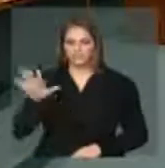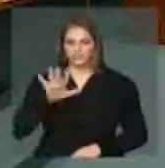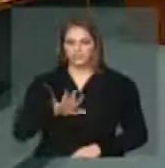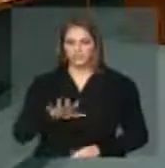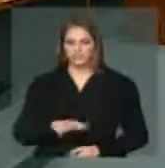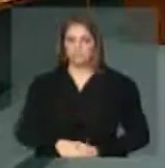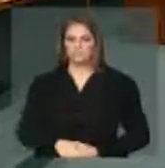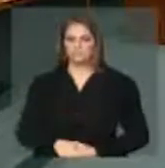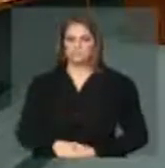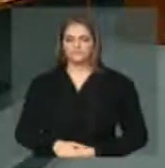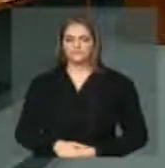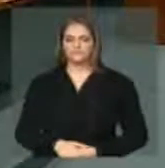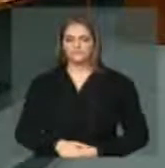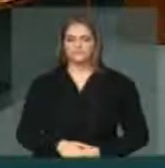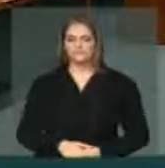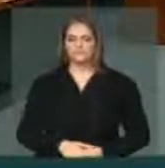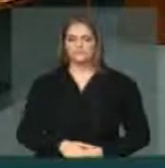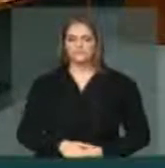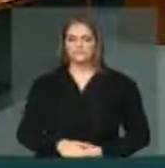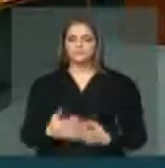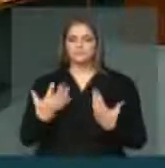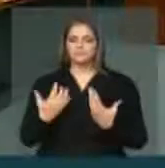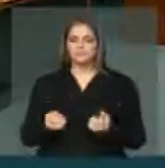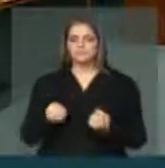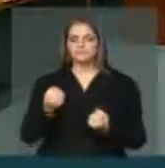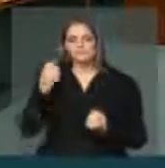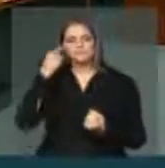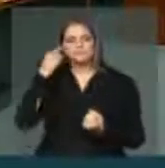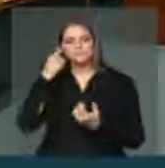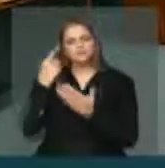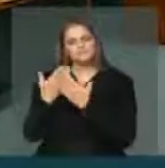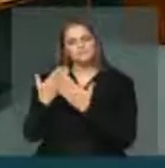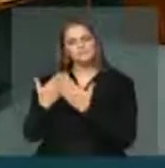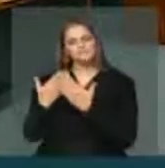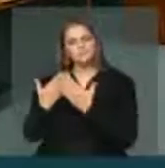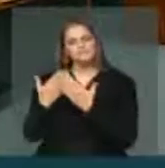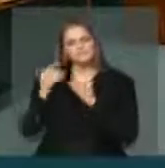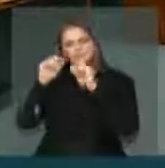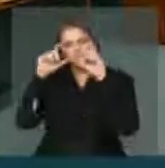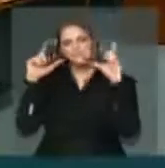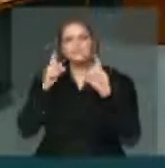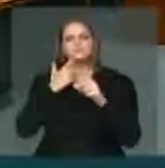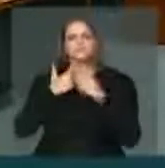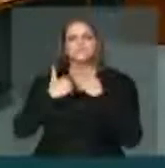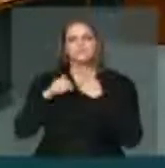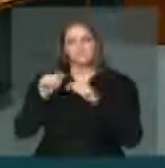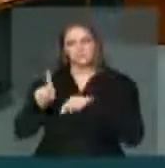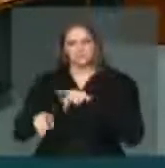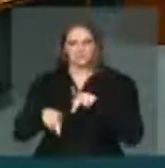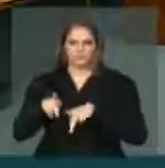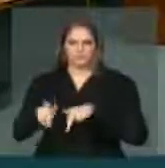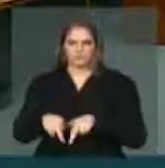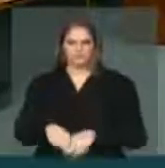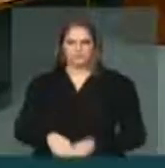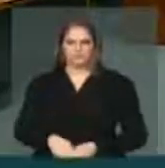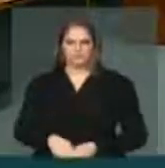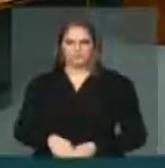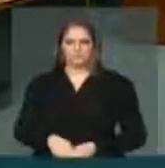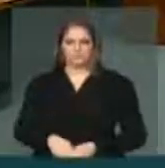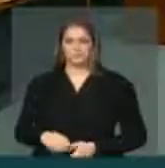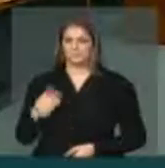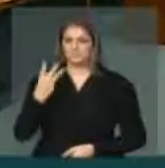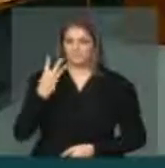que analisemos com todo carinho qual é a vontade do povo. Quando a gente vê que nas últimas 3